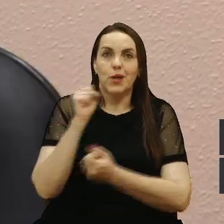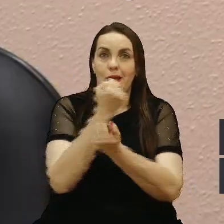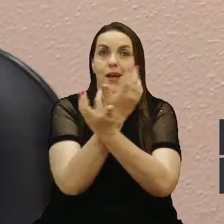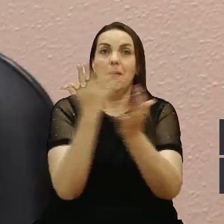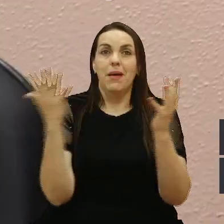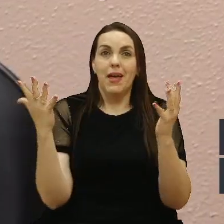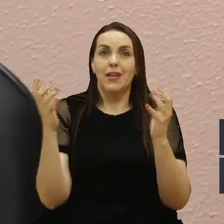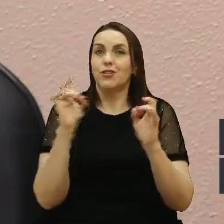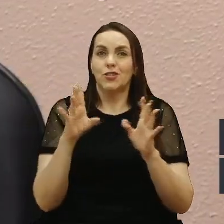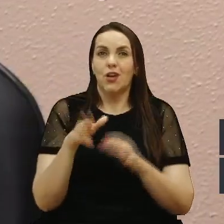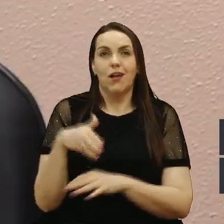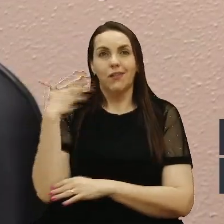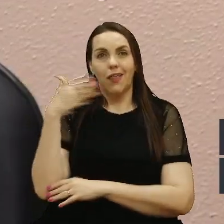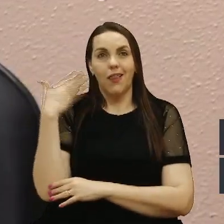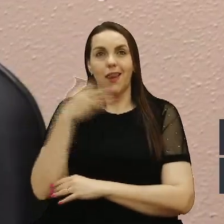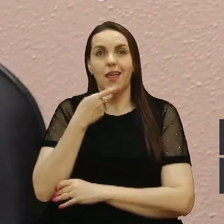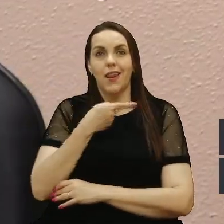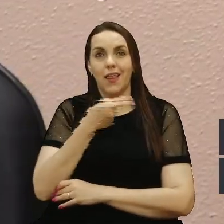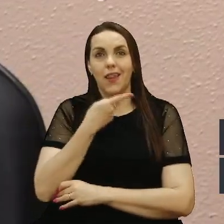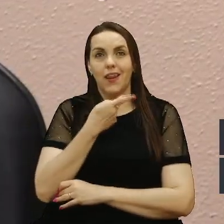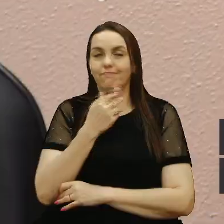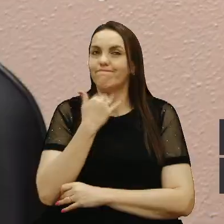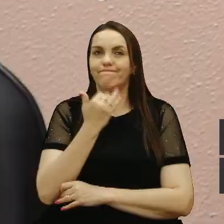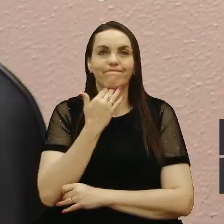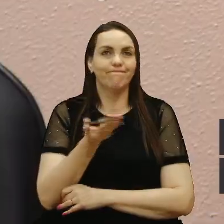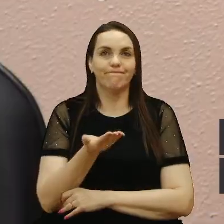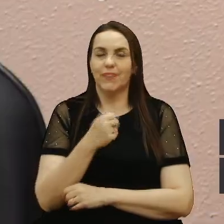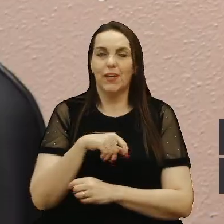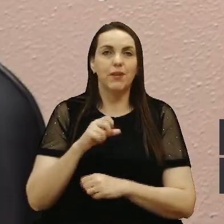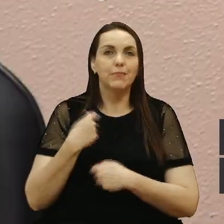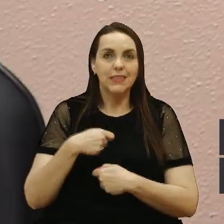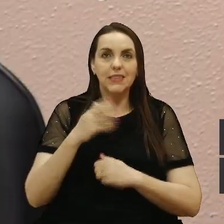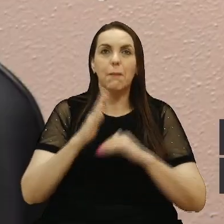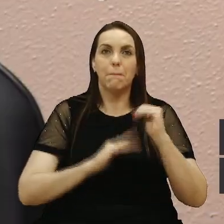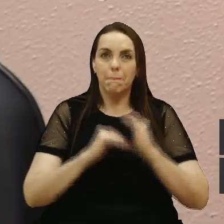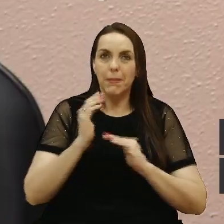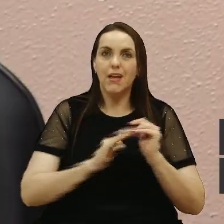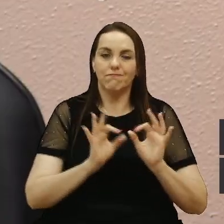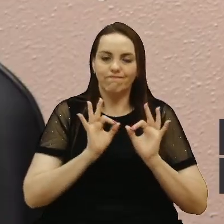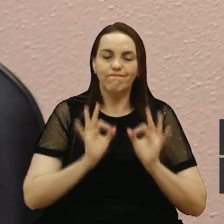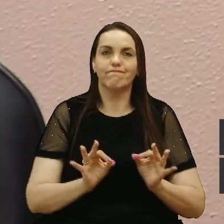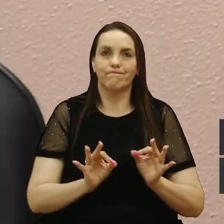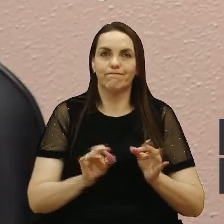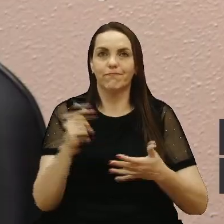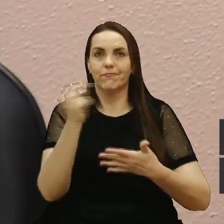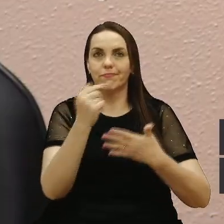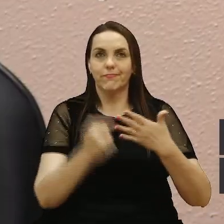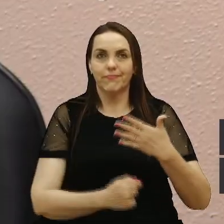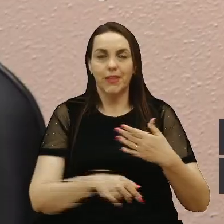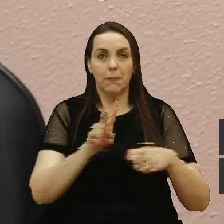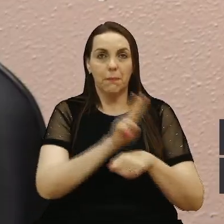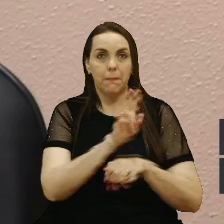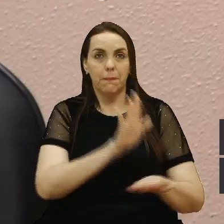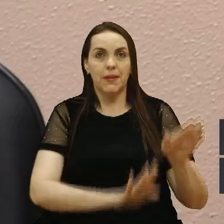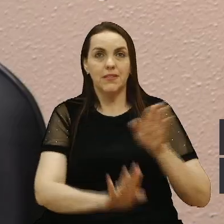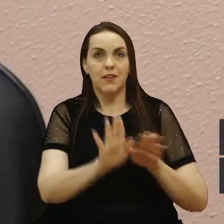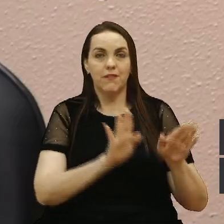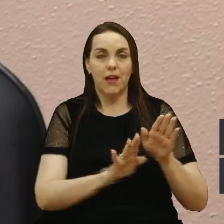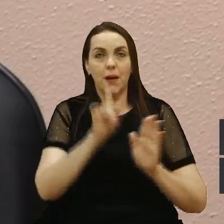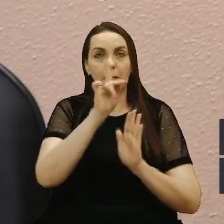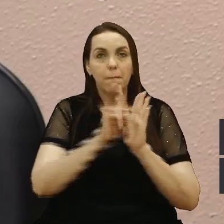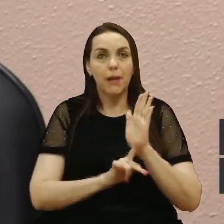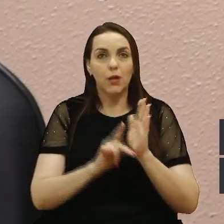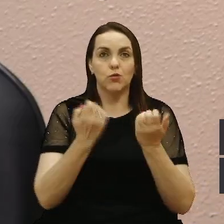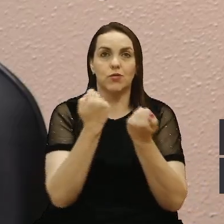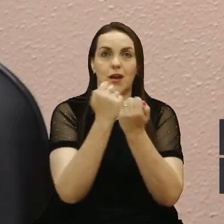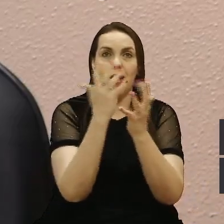só retórica. Nós precisamos, de fato, na prática, trazer elementos que a gente possa preservar e possa fazer com que o nosso plano de